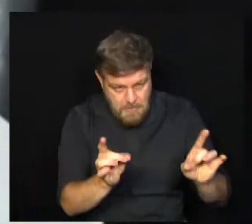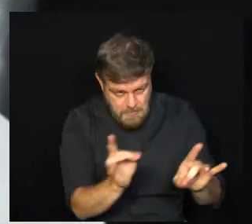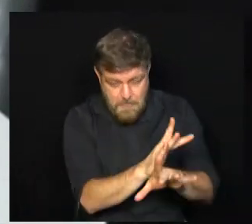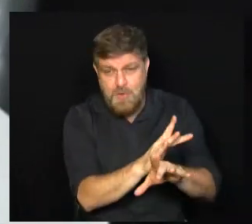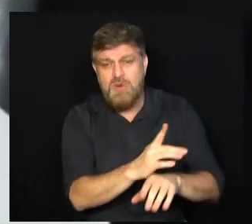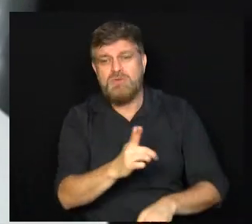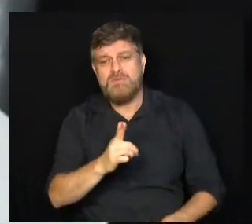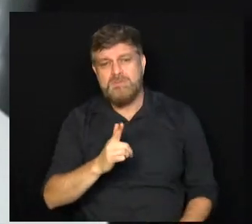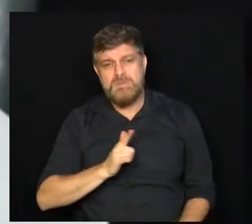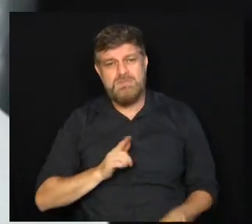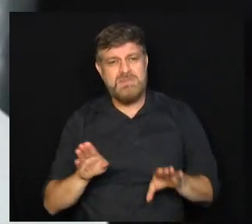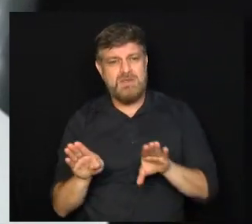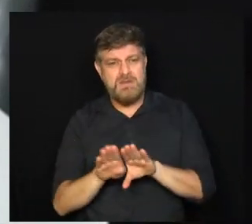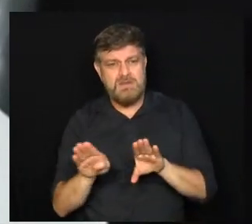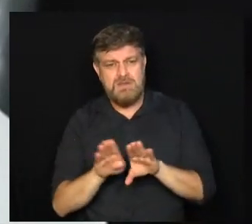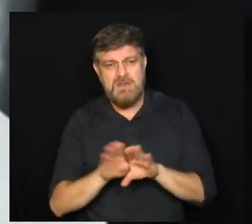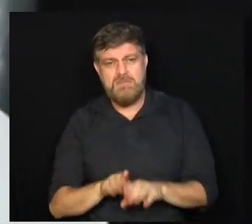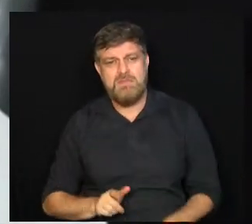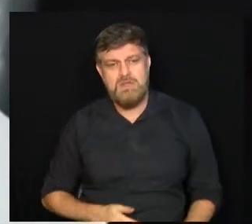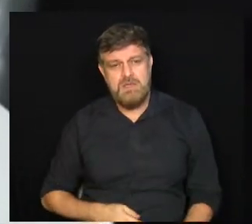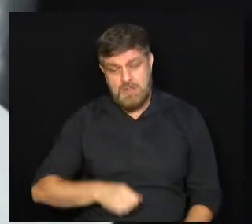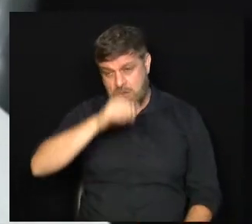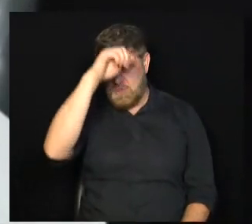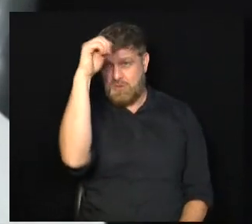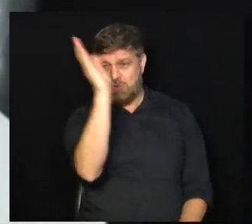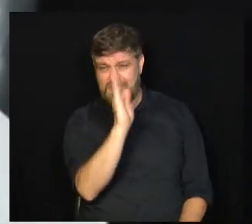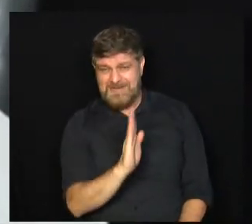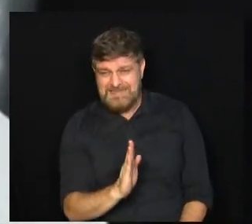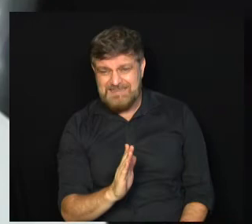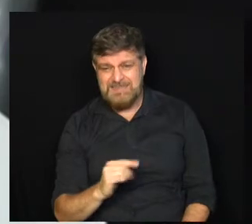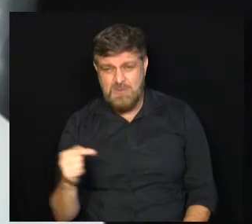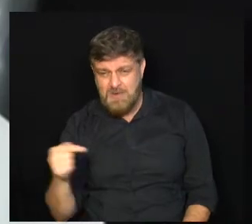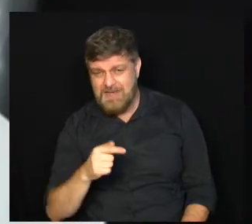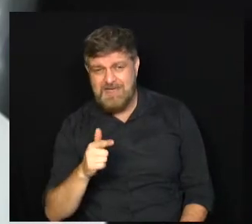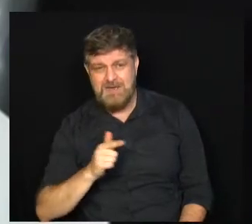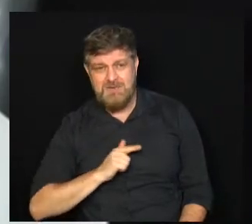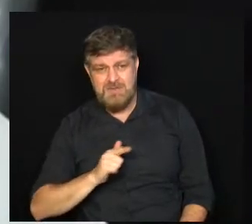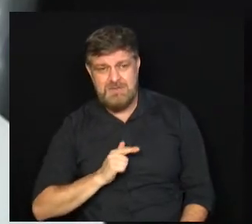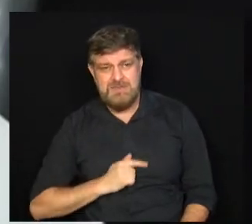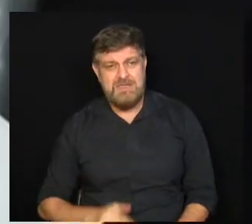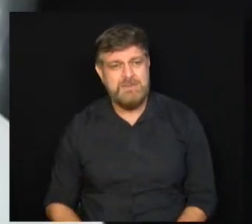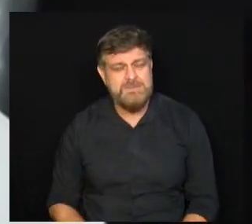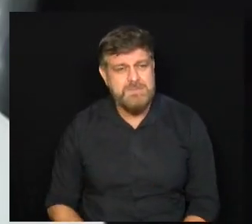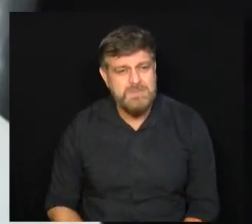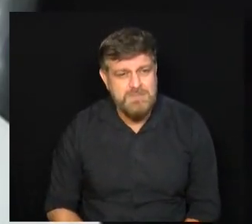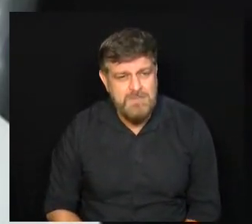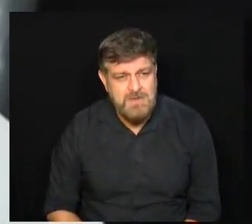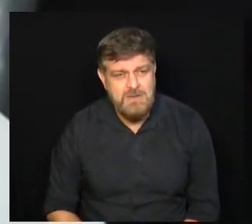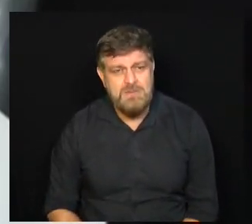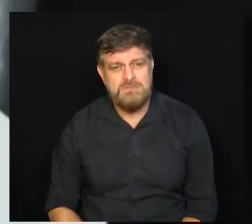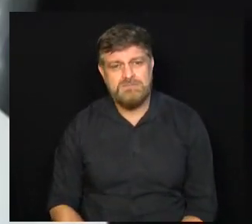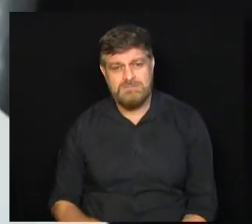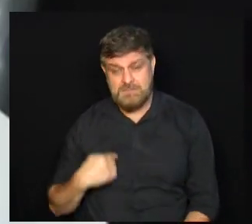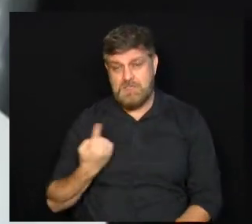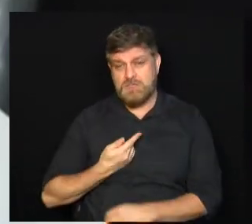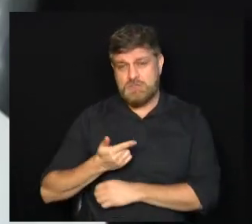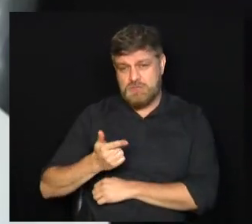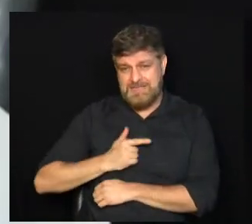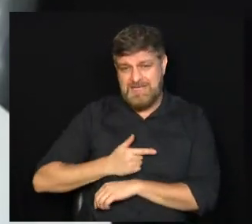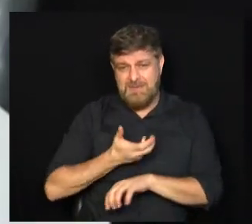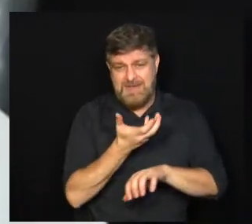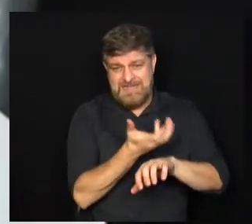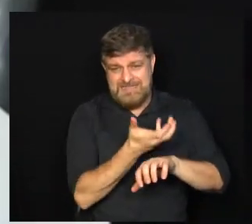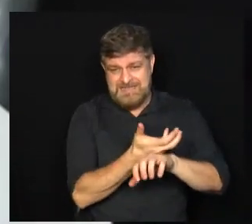aí atuação do Brasil, no Brasil, do CENIPA, né? A gente tem a disciplina